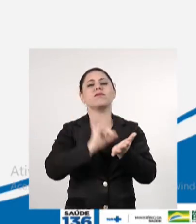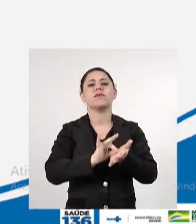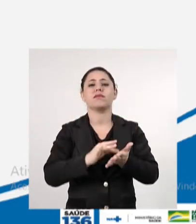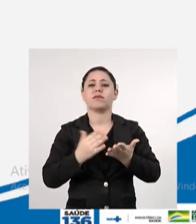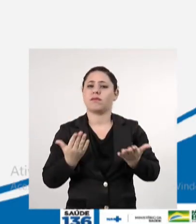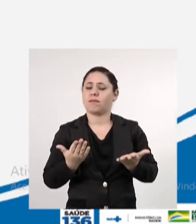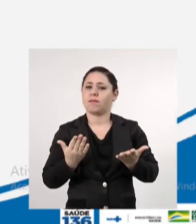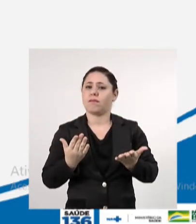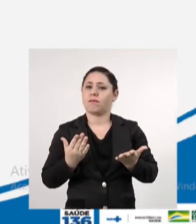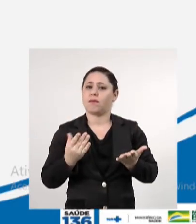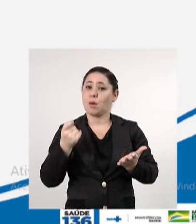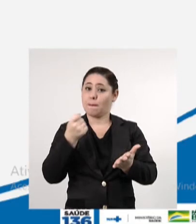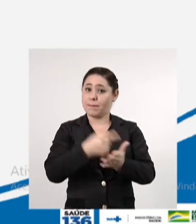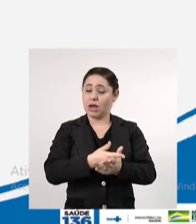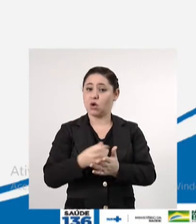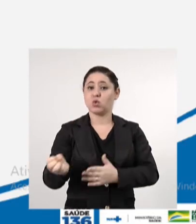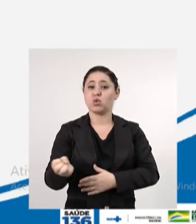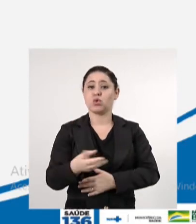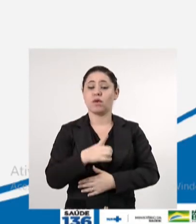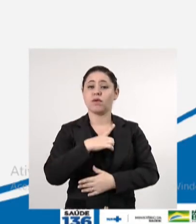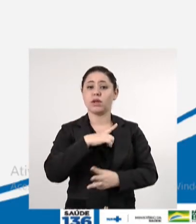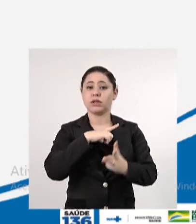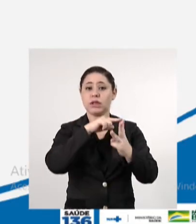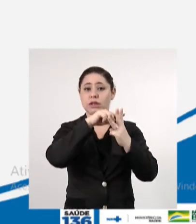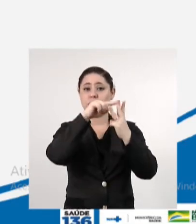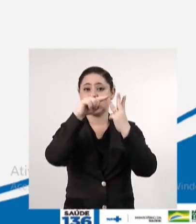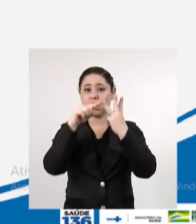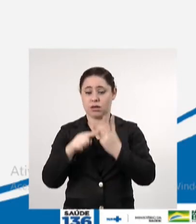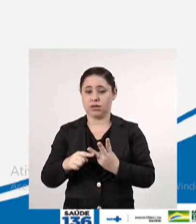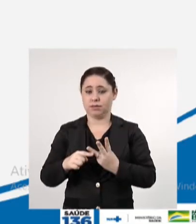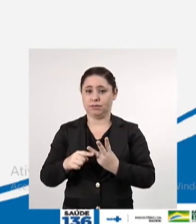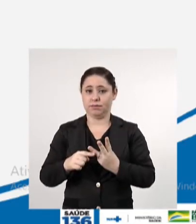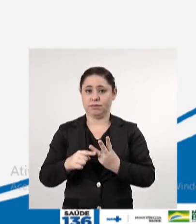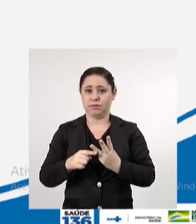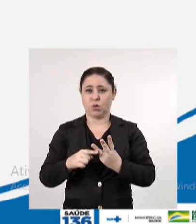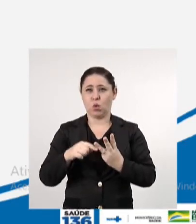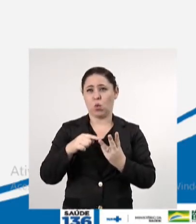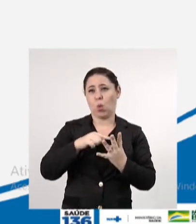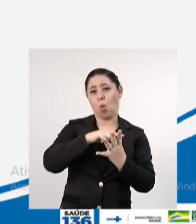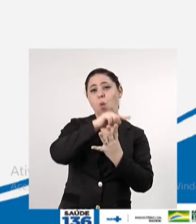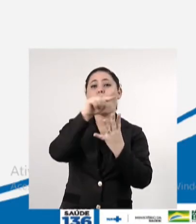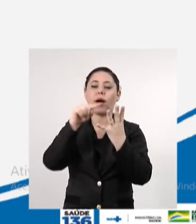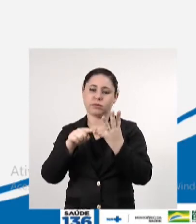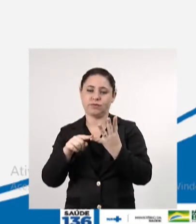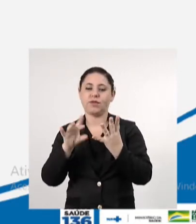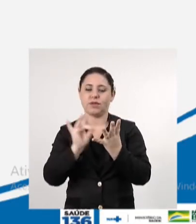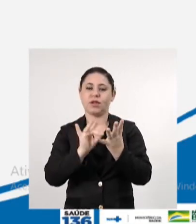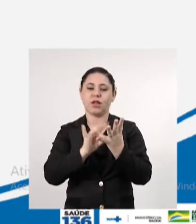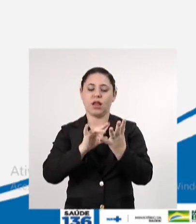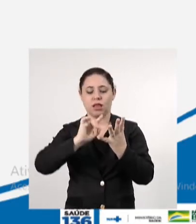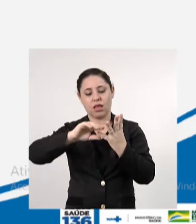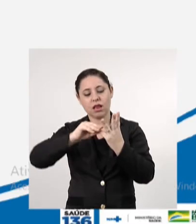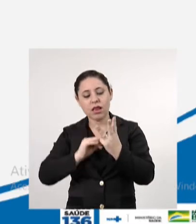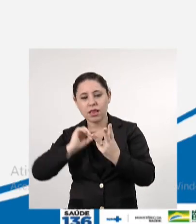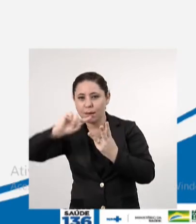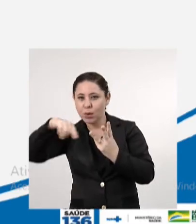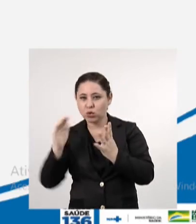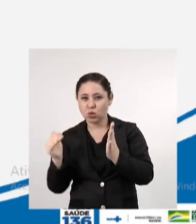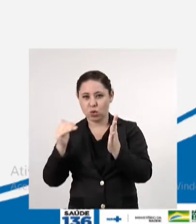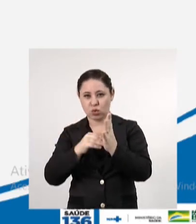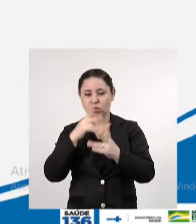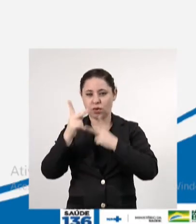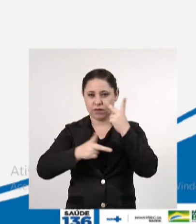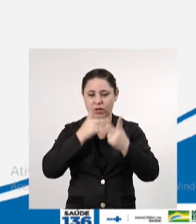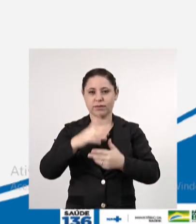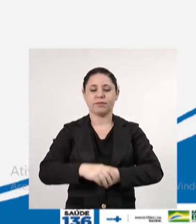O pagamento, o novo financiamento vai ter 3 componentes, e, na verdade, 4 componentes, e o quarto a gente vai deixar um pouquinho por último